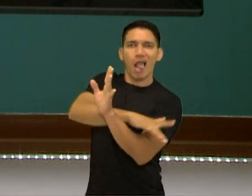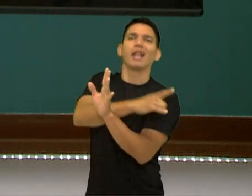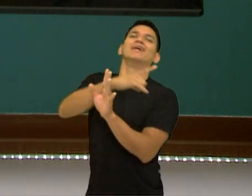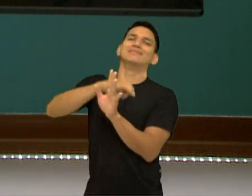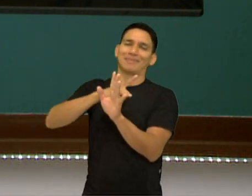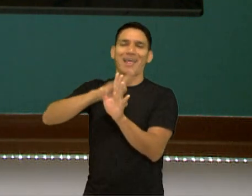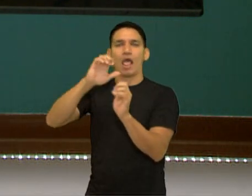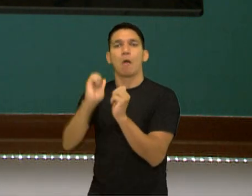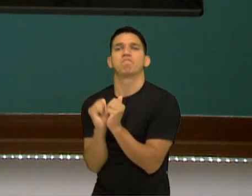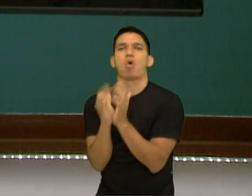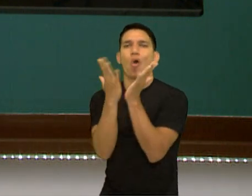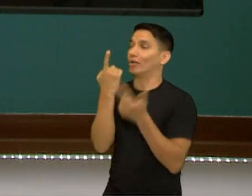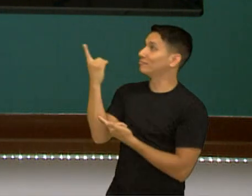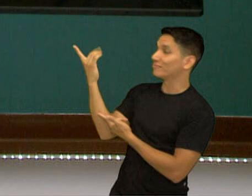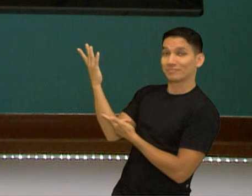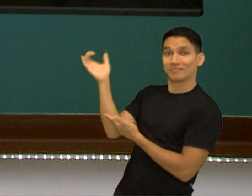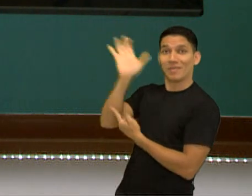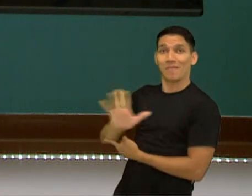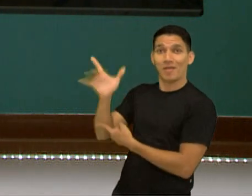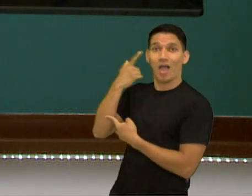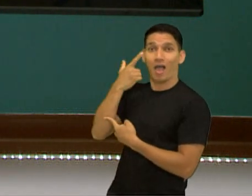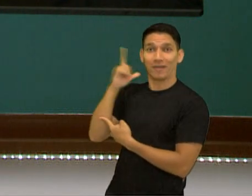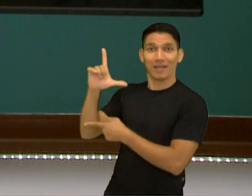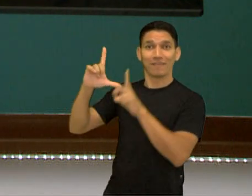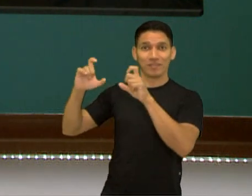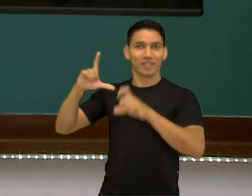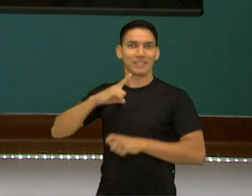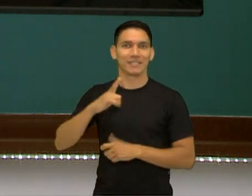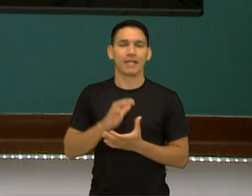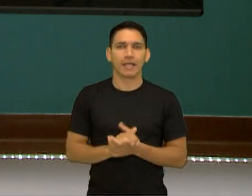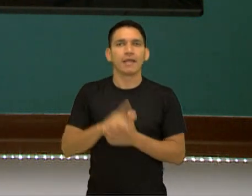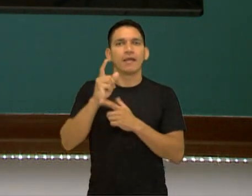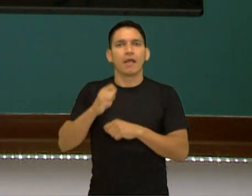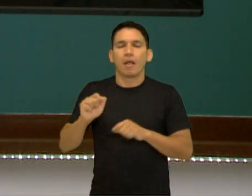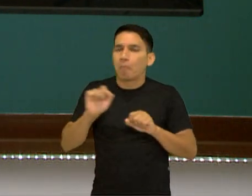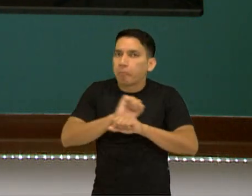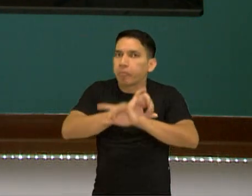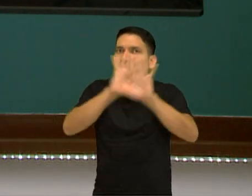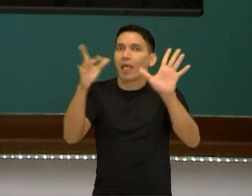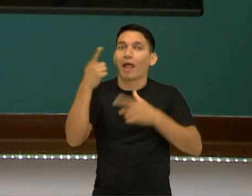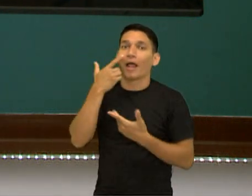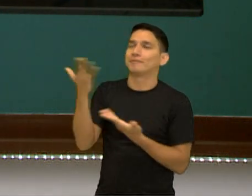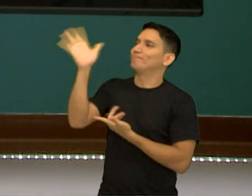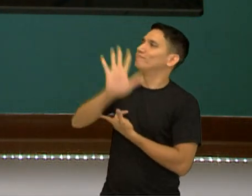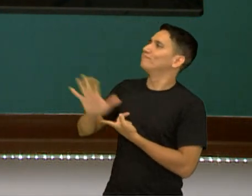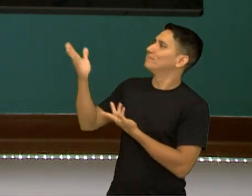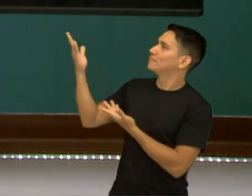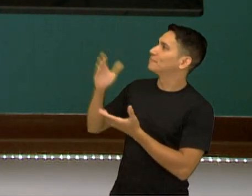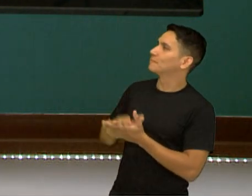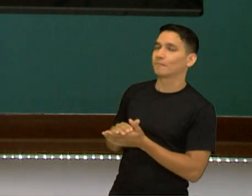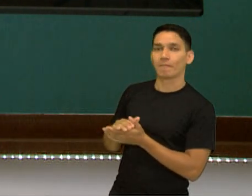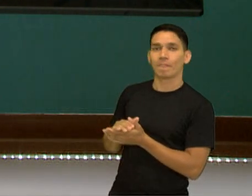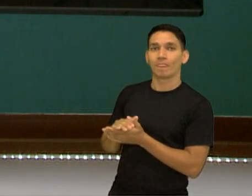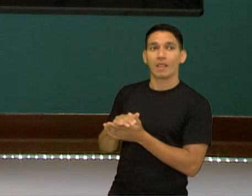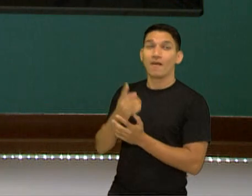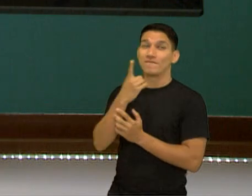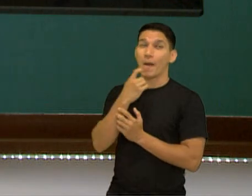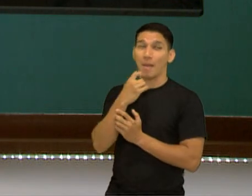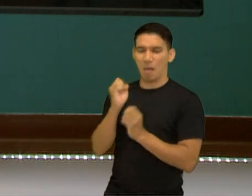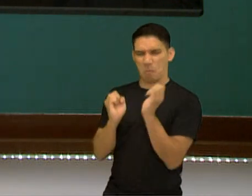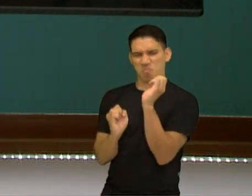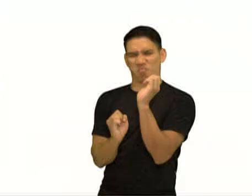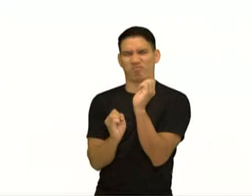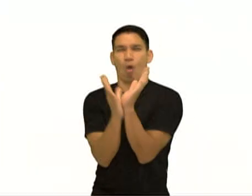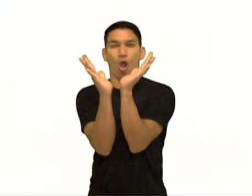as erupções vulcânicas, que classicamente são associadas à imagem que você vai ver do lado esquerdo da sua